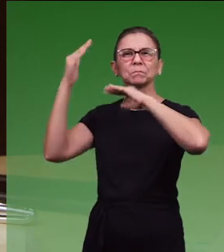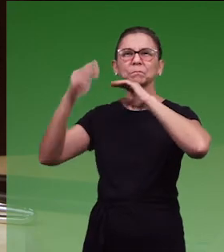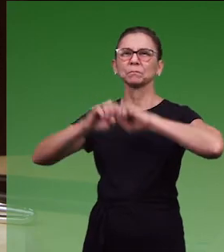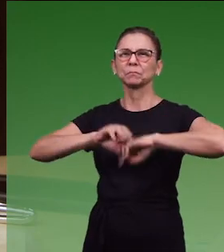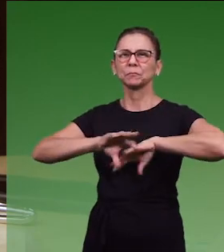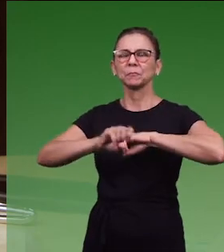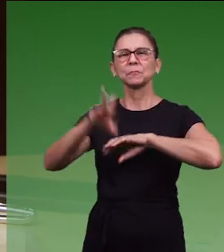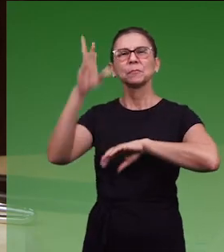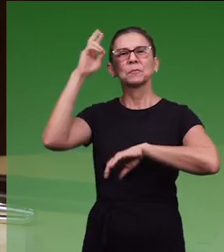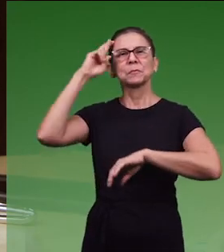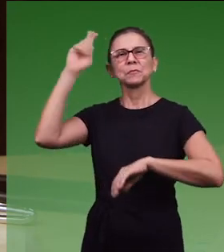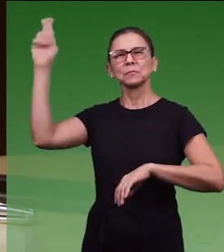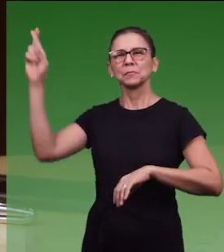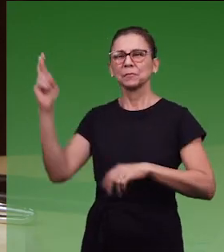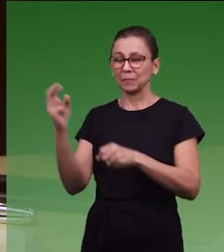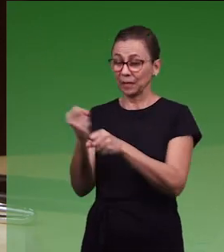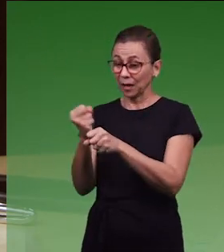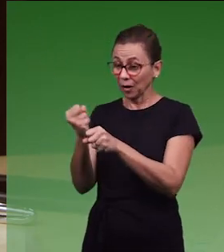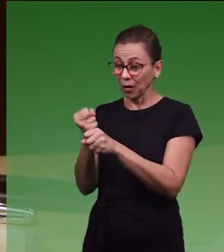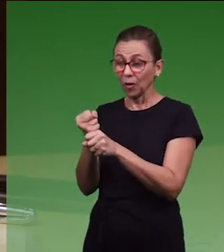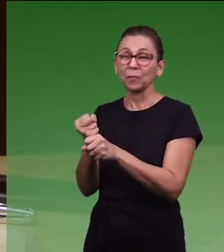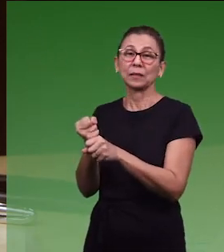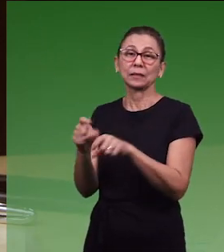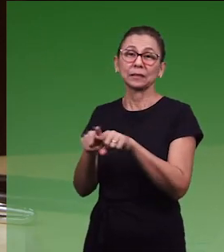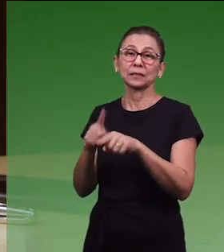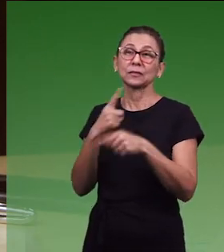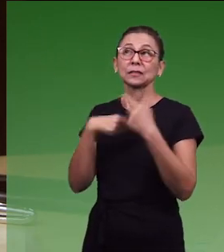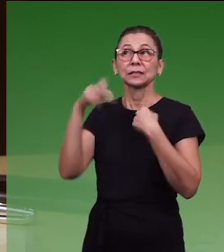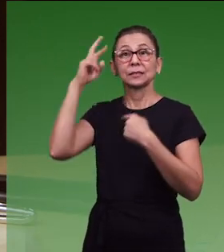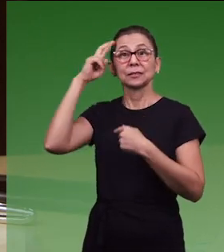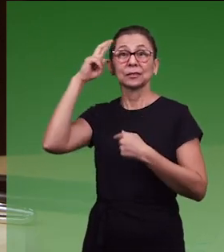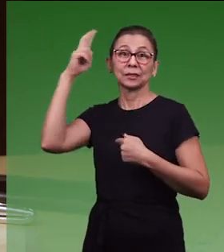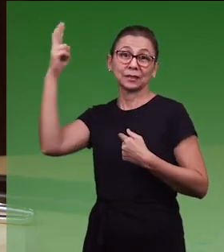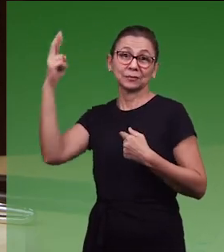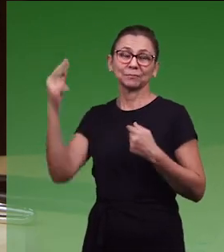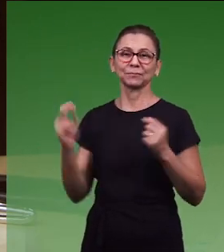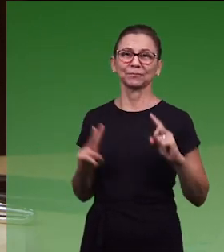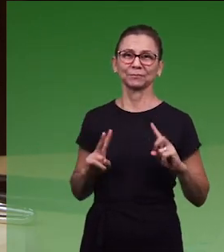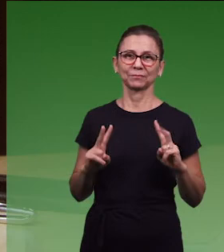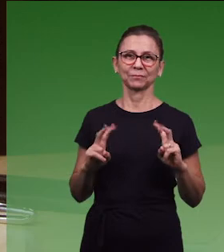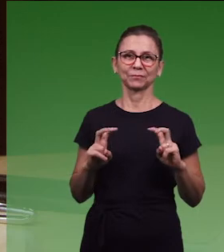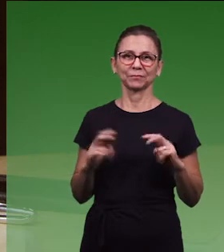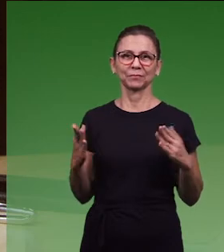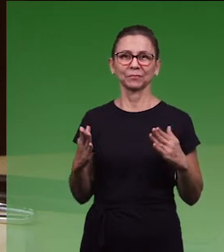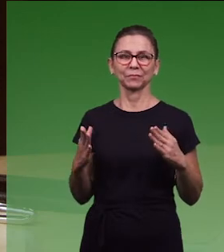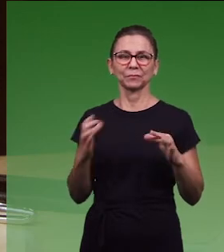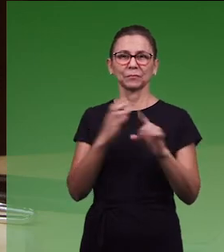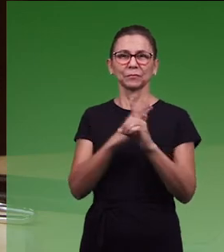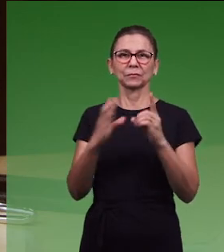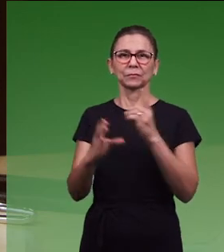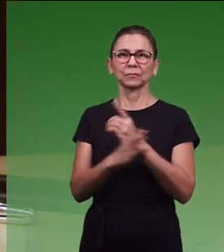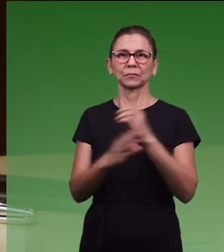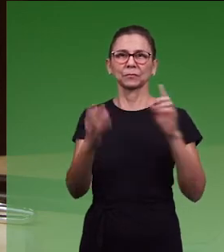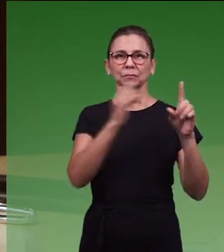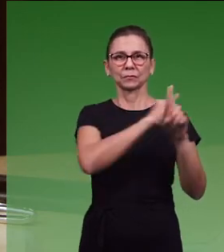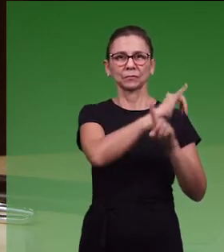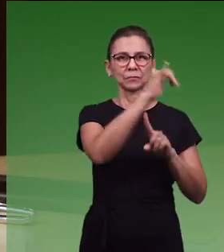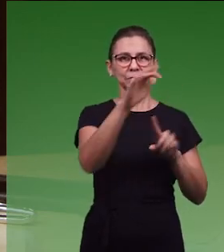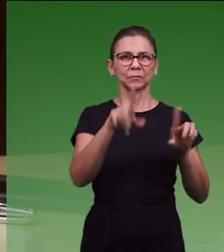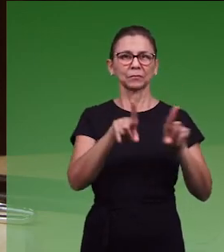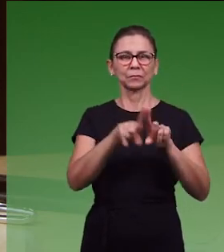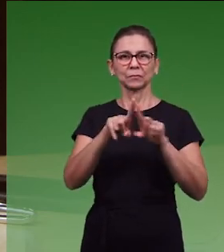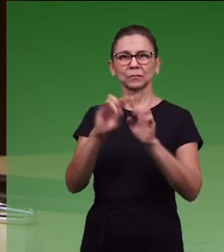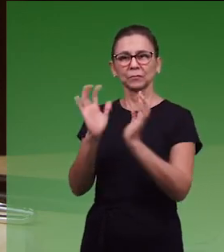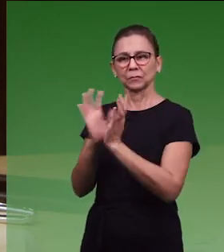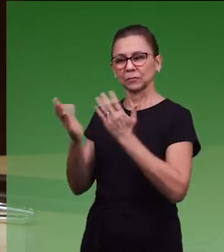do Senhor para a sua obra, aquilo que é a vontade do Senhor para nós. O nosso tema é culto profético e grupo de assistência e